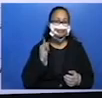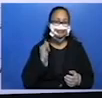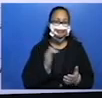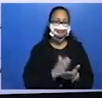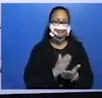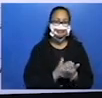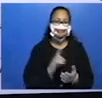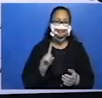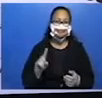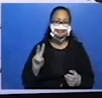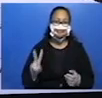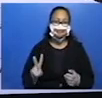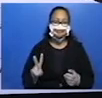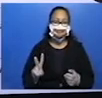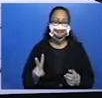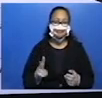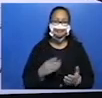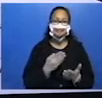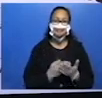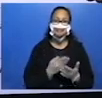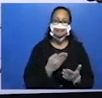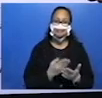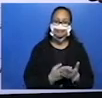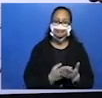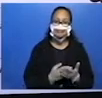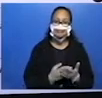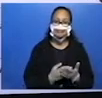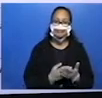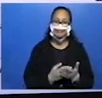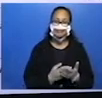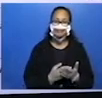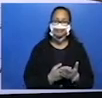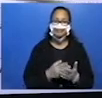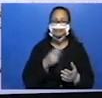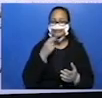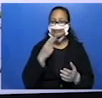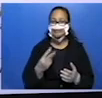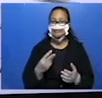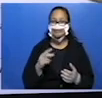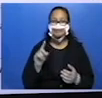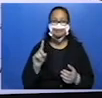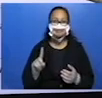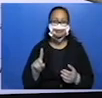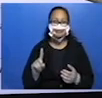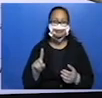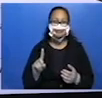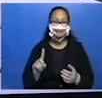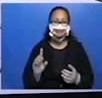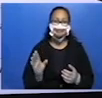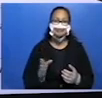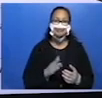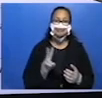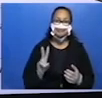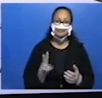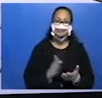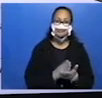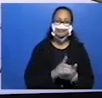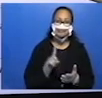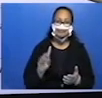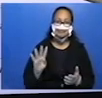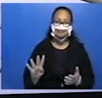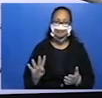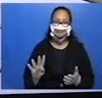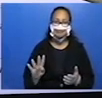12 e estudar a língua 1, da página 14. Tudo isso daqui você vai terminar em casa, quando